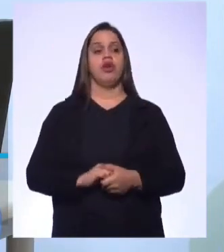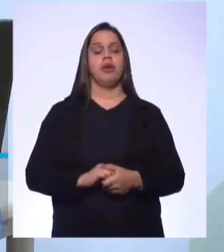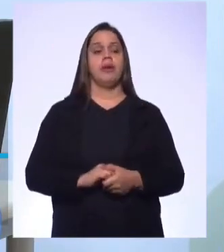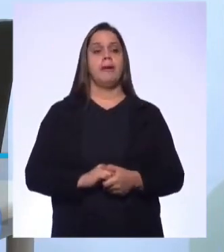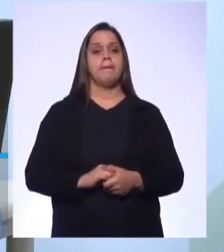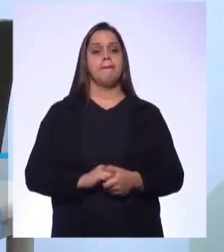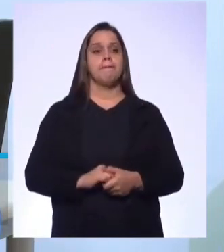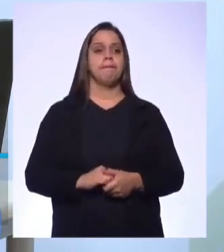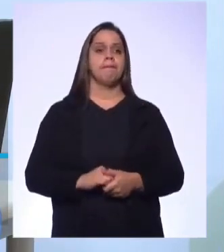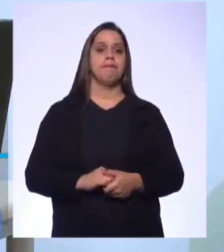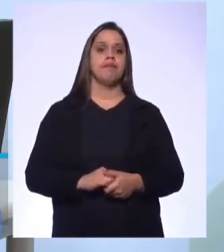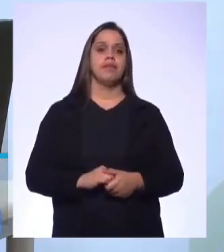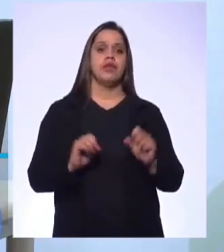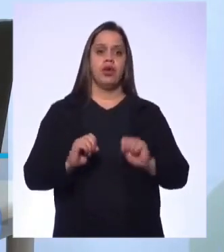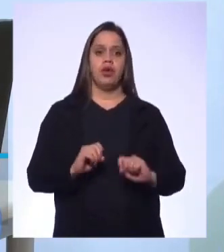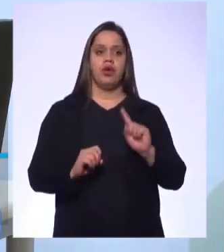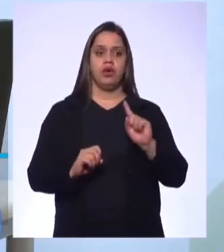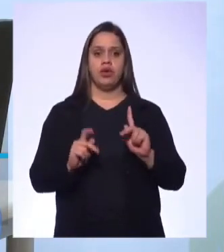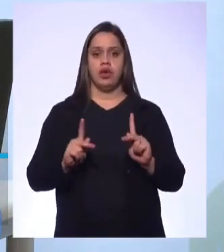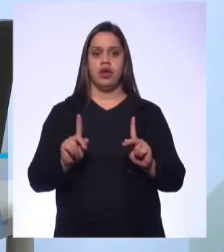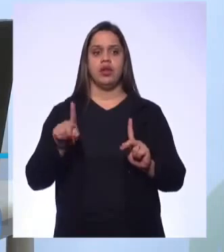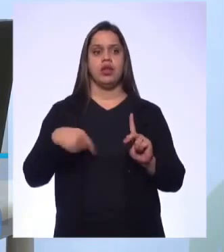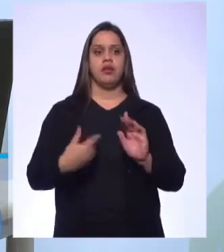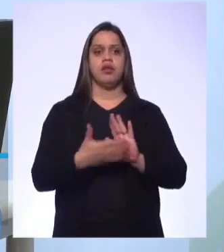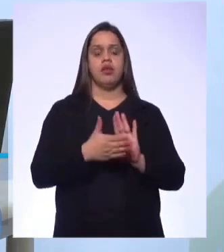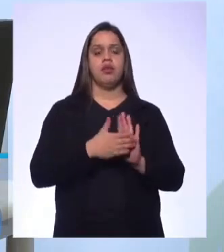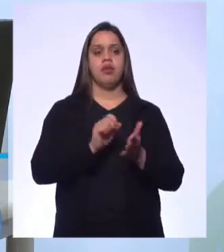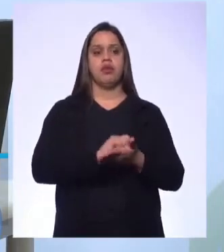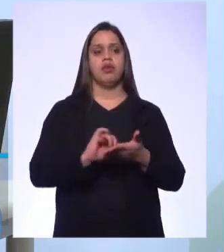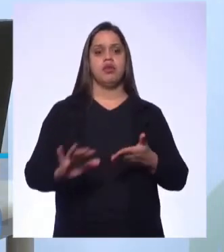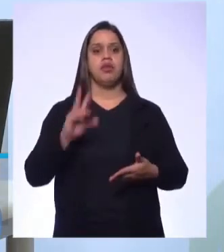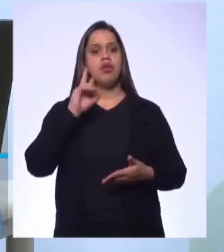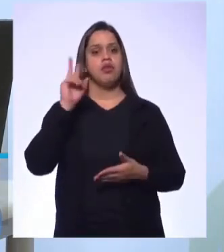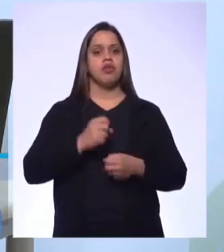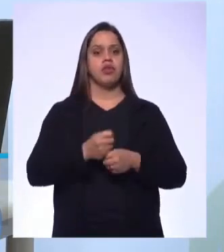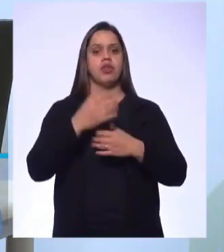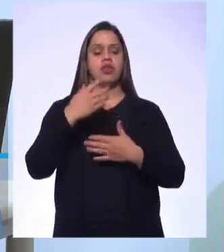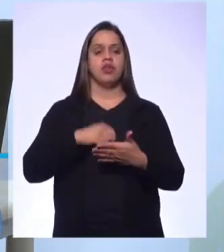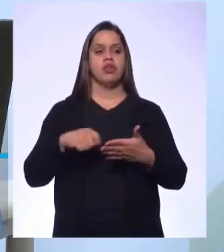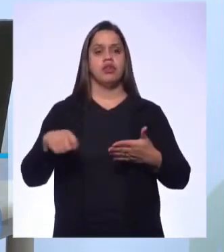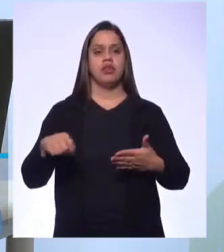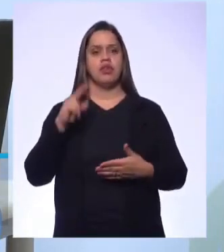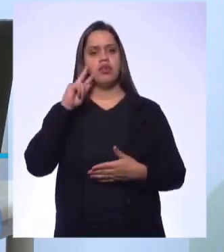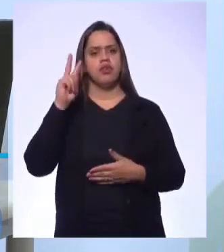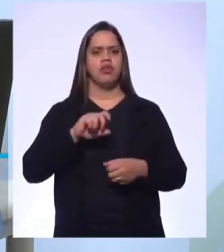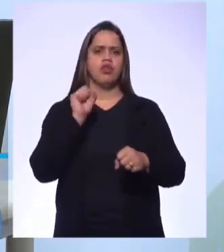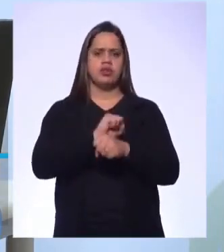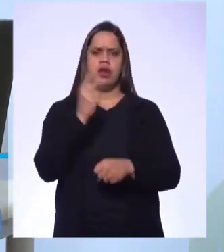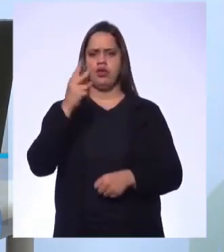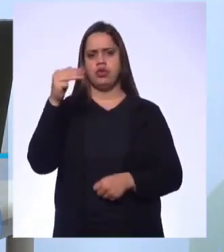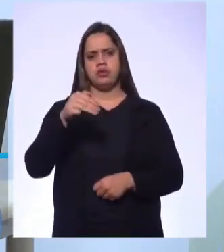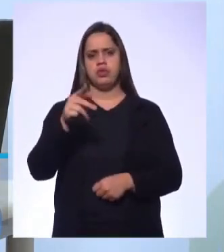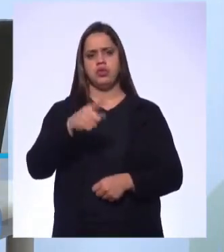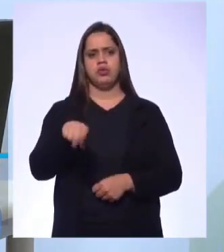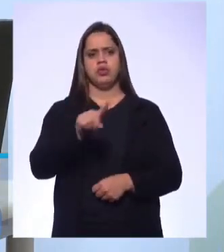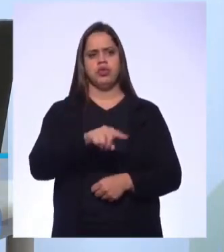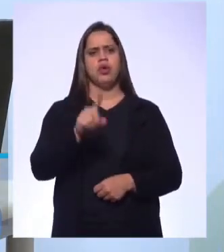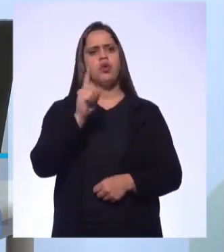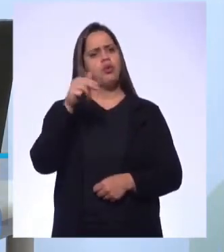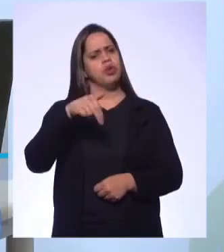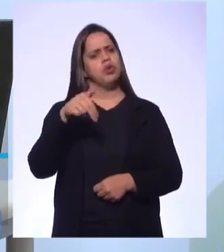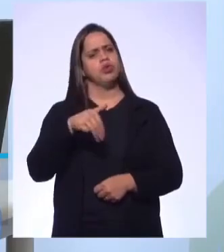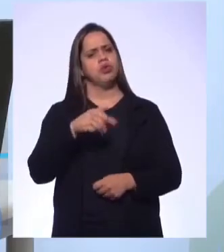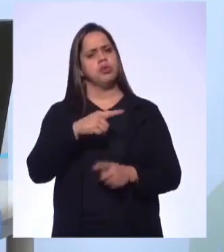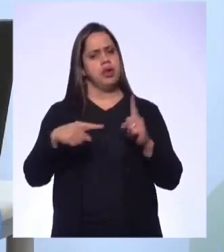E, é isso daí. Aí, depois a gente volta para a proposta da atividade. Então, vamos ver o que eles estão colocando. Eu vou dar 2 minutinhos, vai, que eu acho que 1 minutinho e